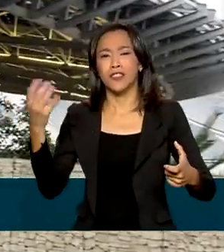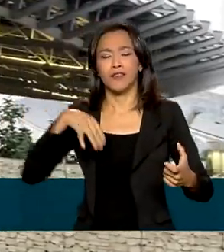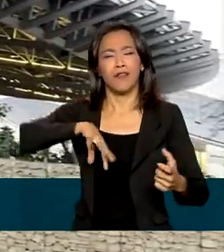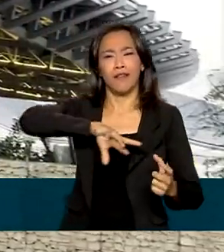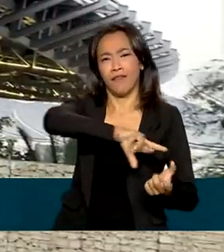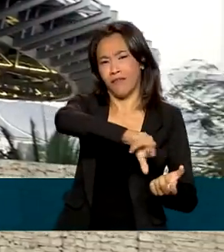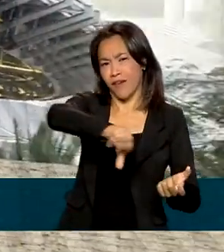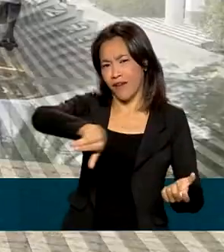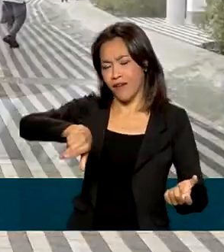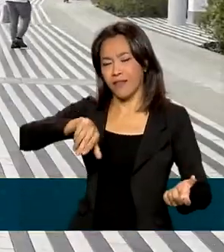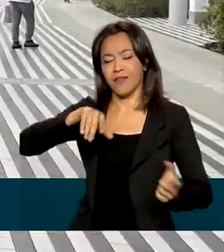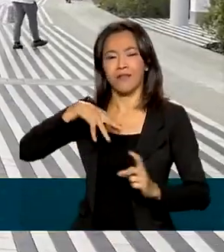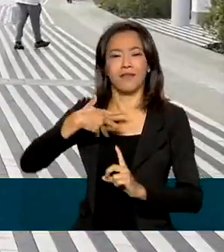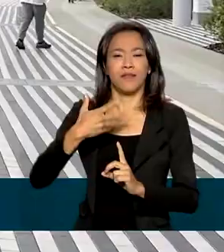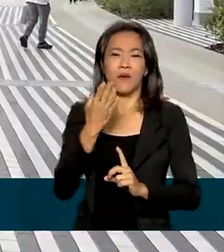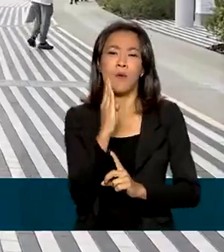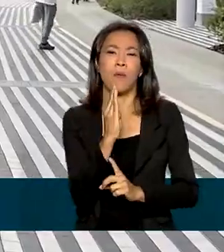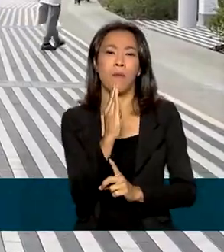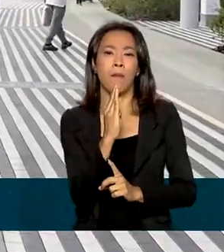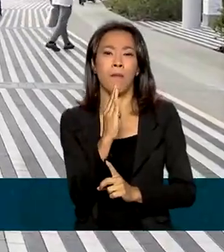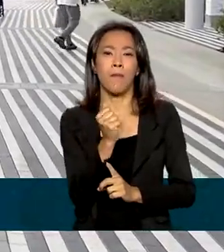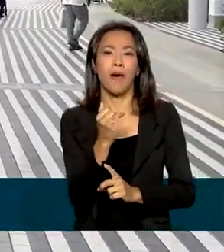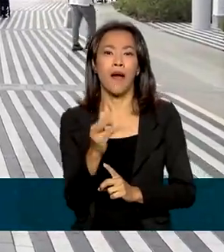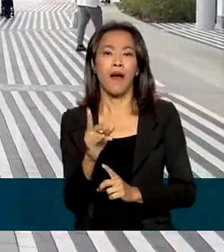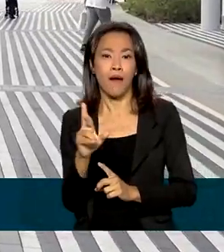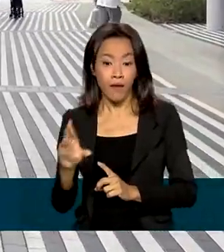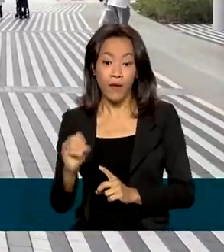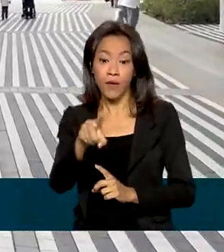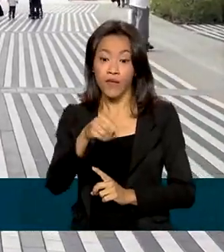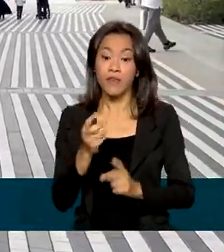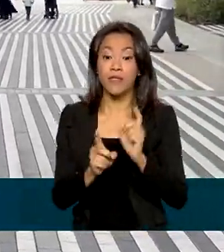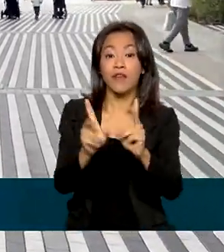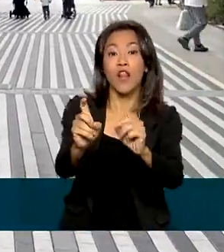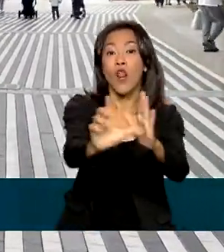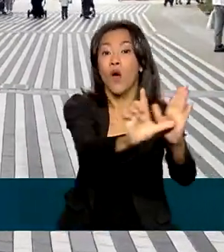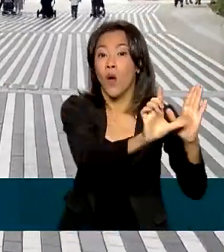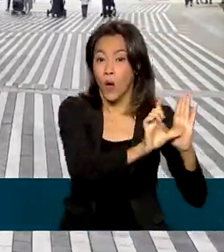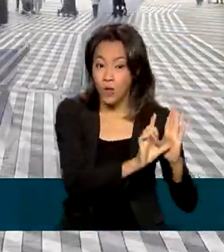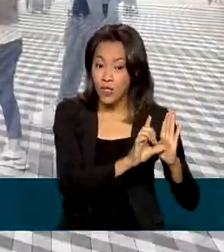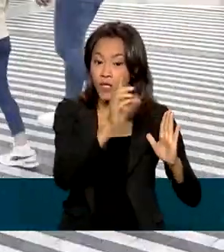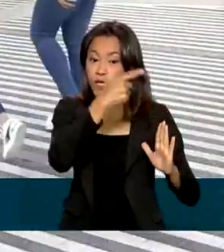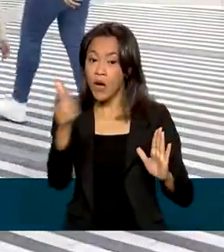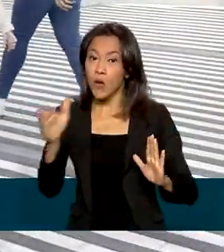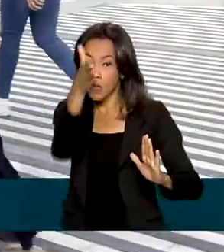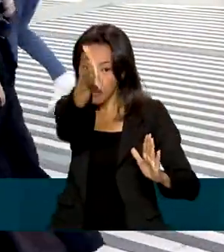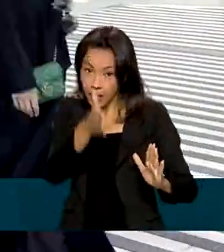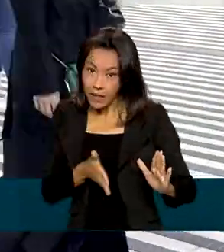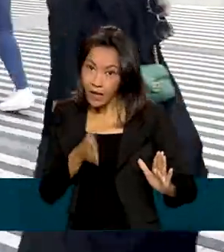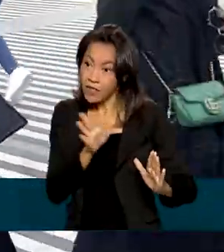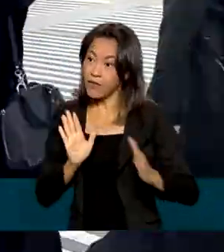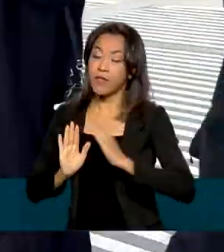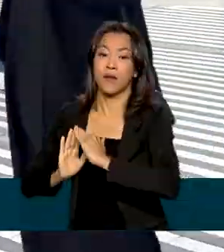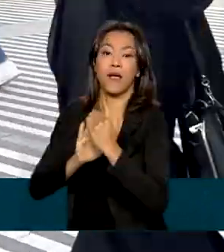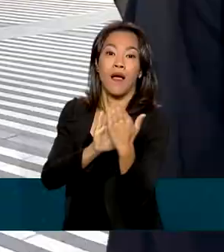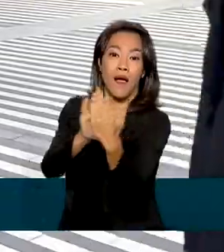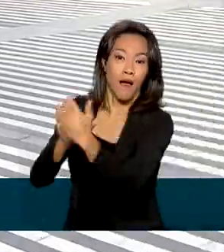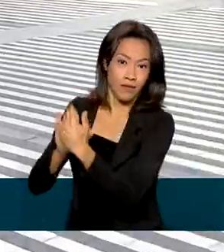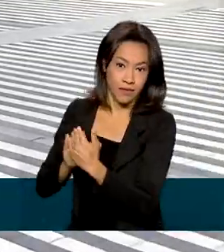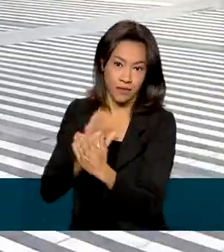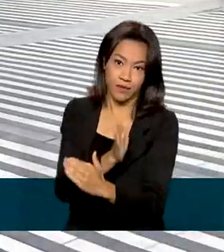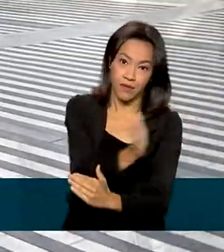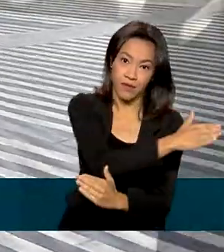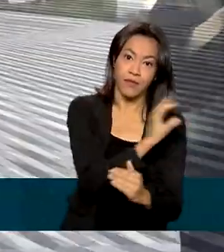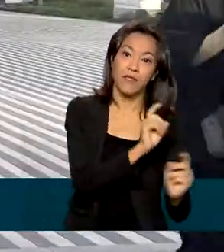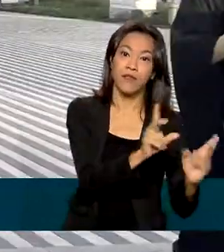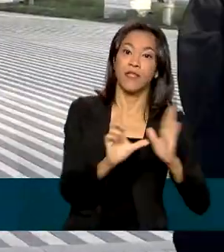das construções serão empreendimentos comerciais e a outra metade residenciais. O